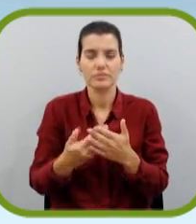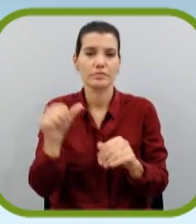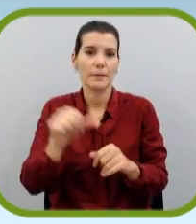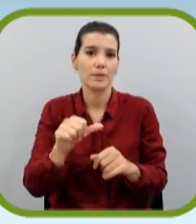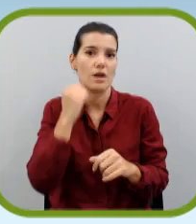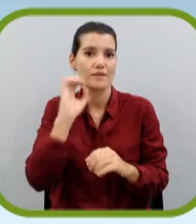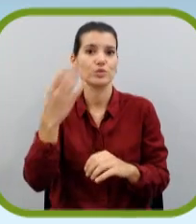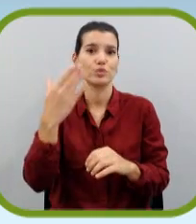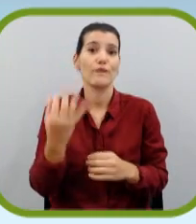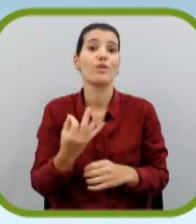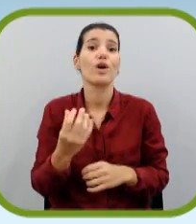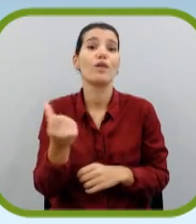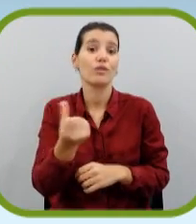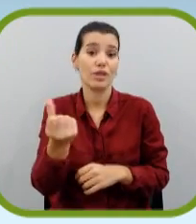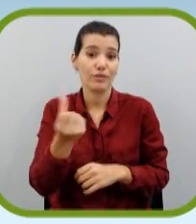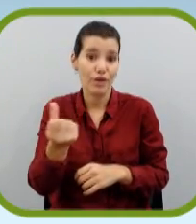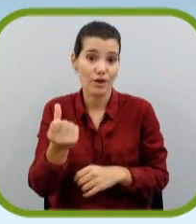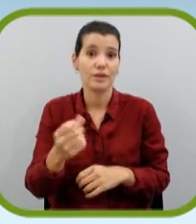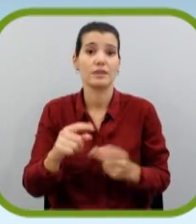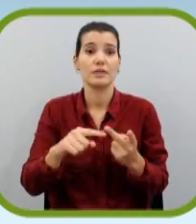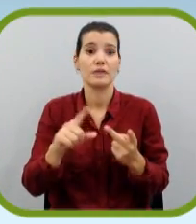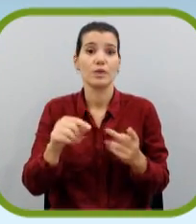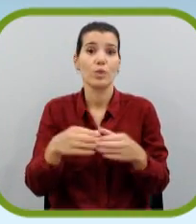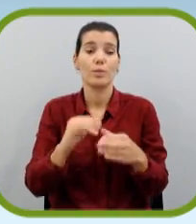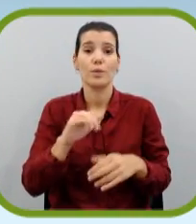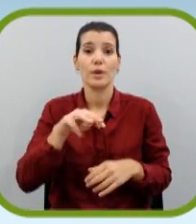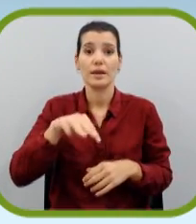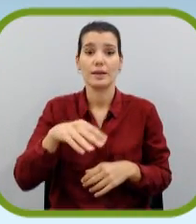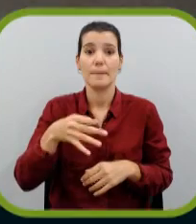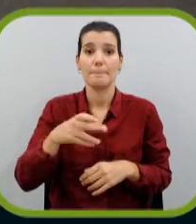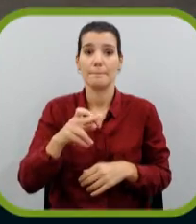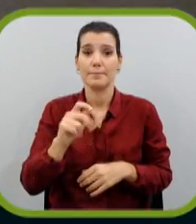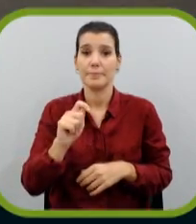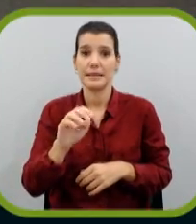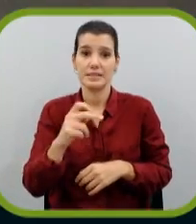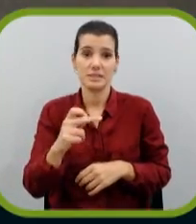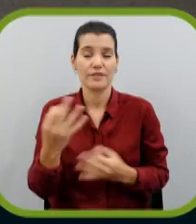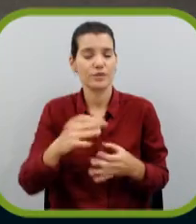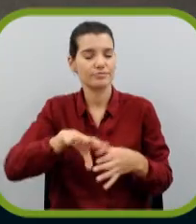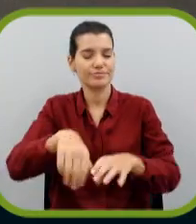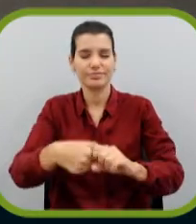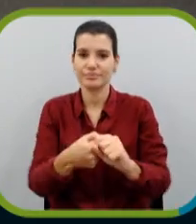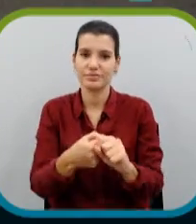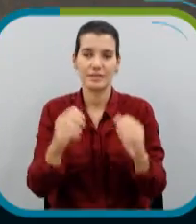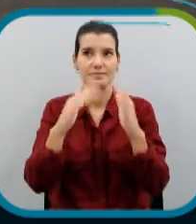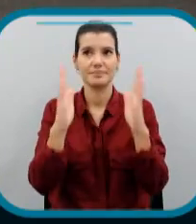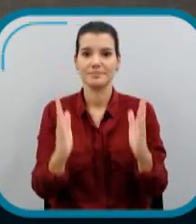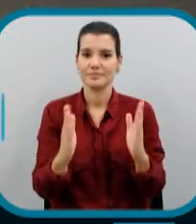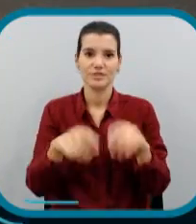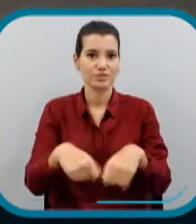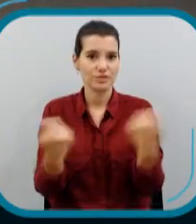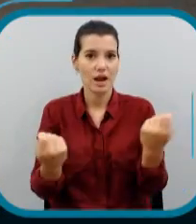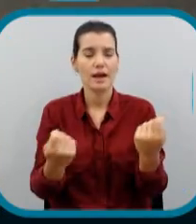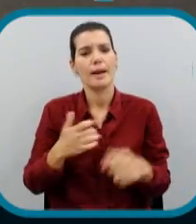ano, talvez. Eu até diria um dos mais graves foi da Vodafone, outros mais graves foi do Grupo Empresa, que foram ataques destrutivos, que destruíram